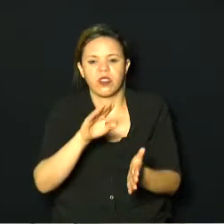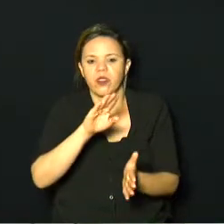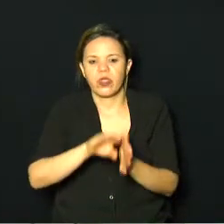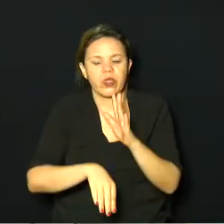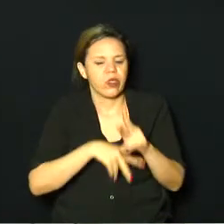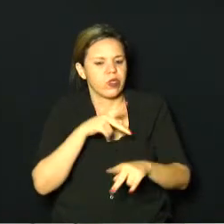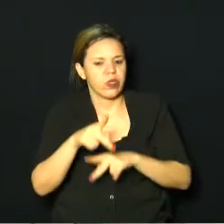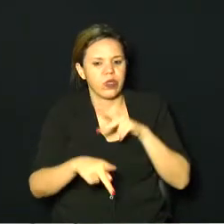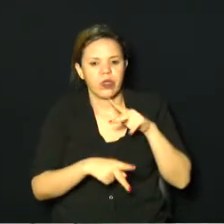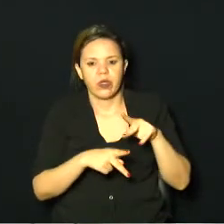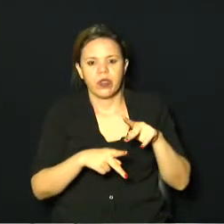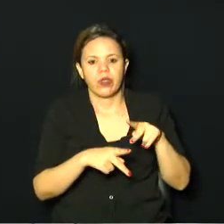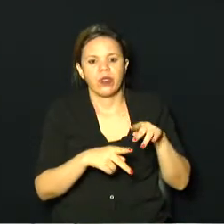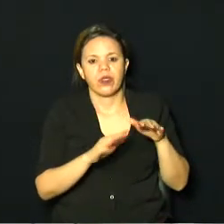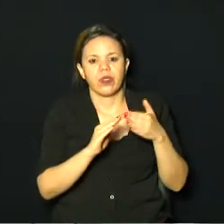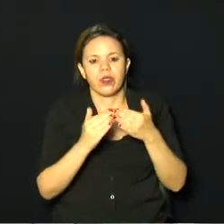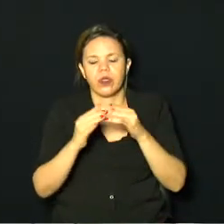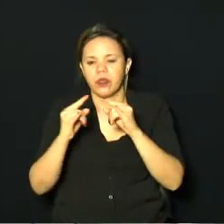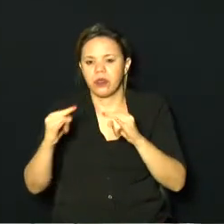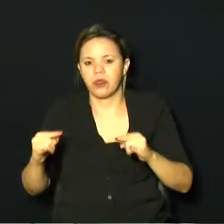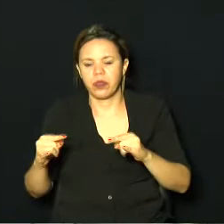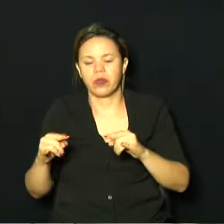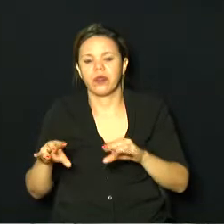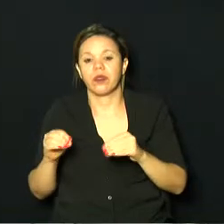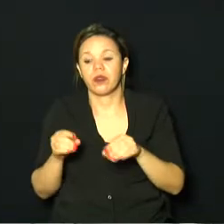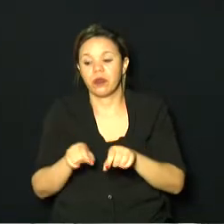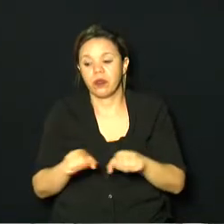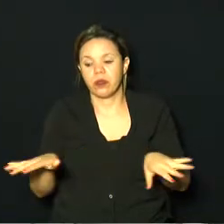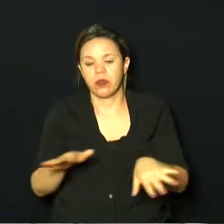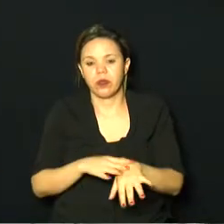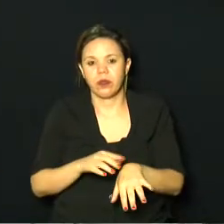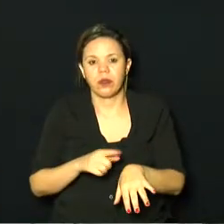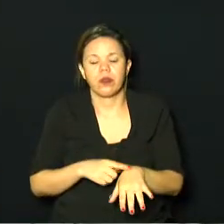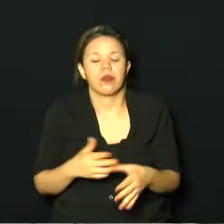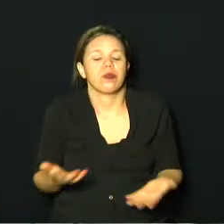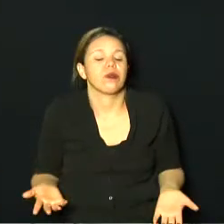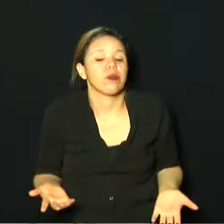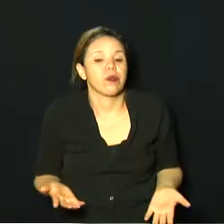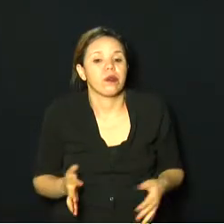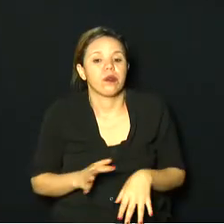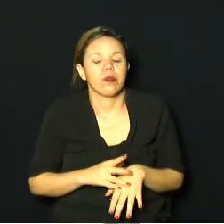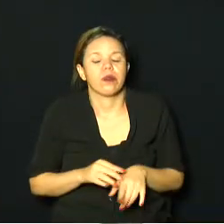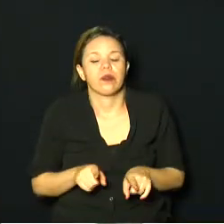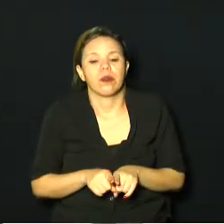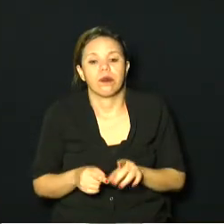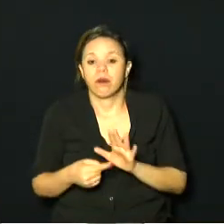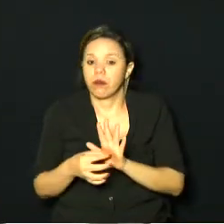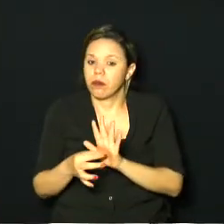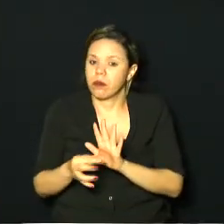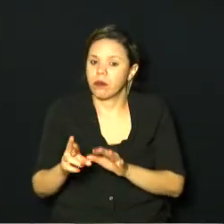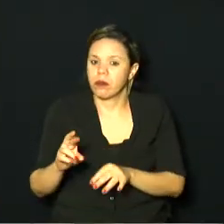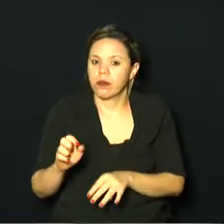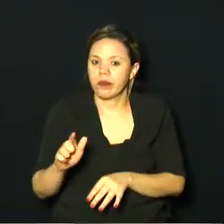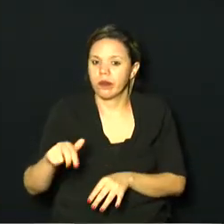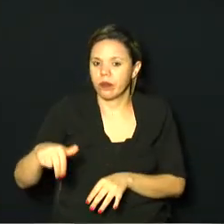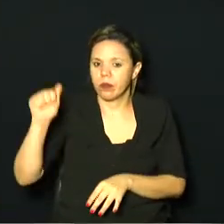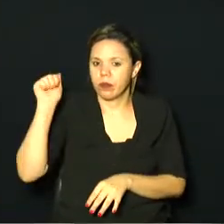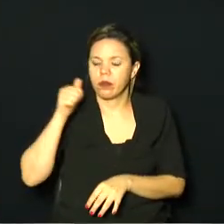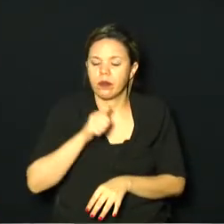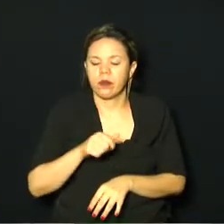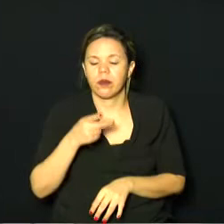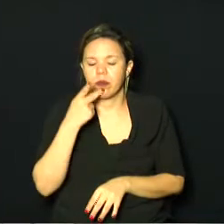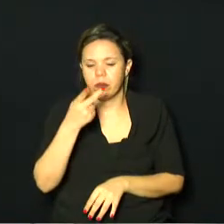pessoas daí nesse momento de pandemia. Essa é da manifestação da Regina